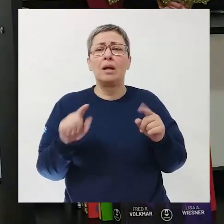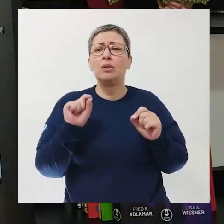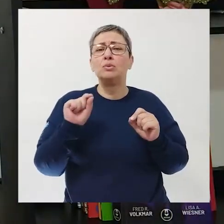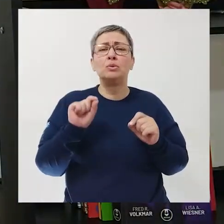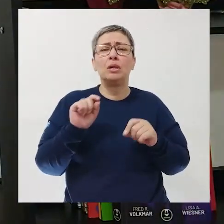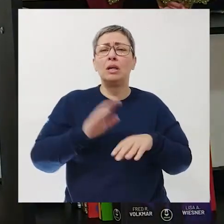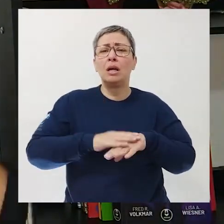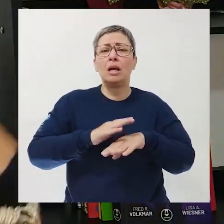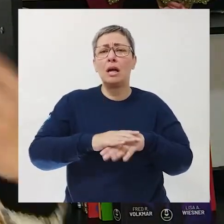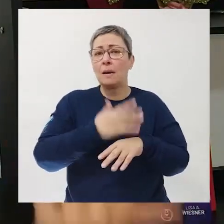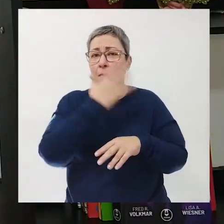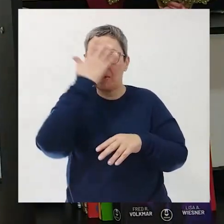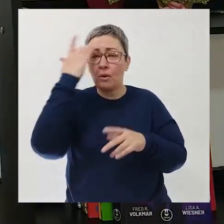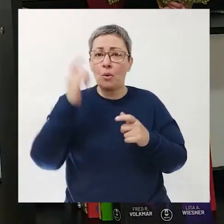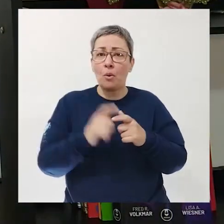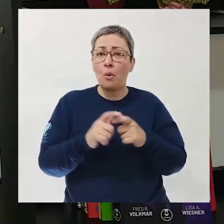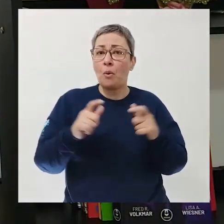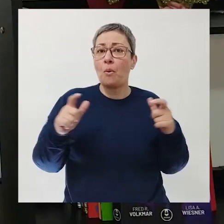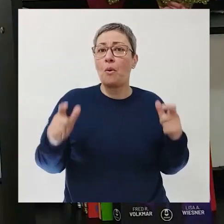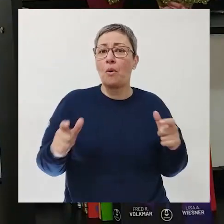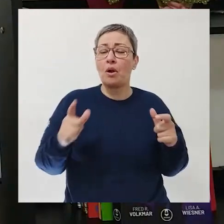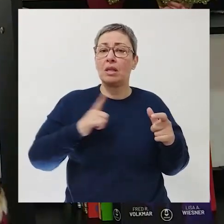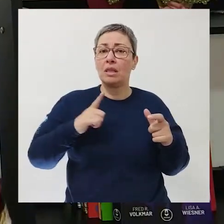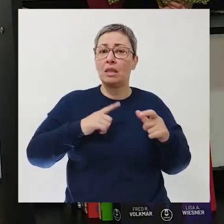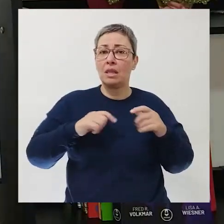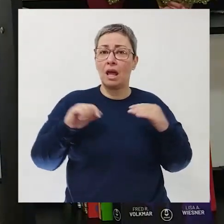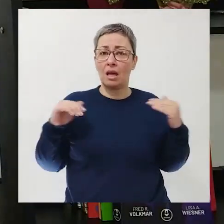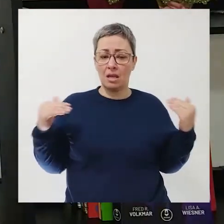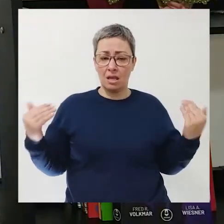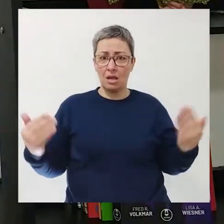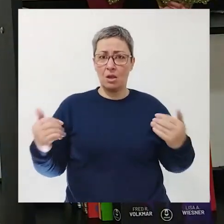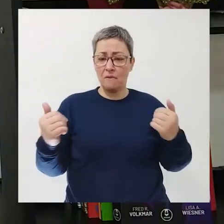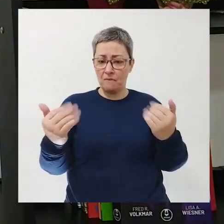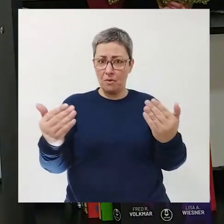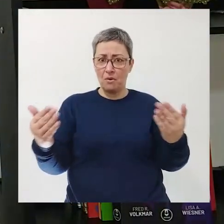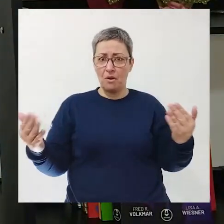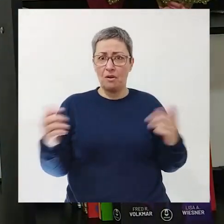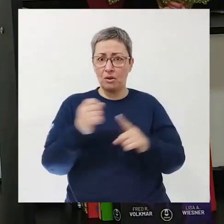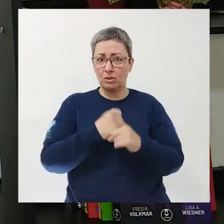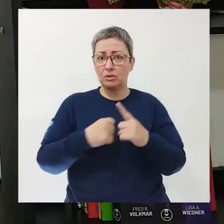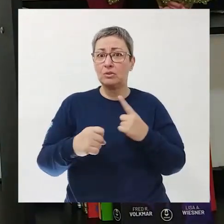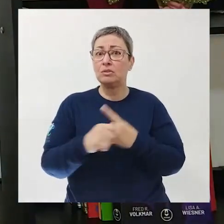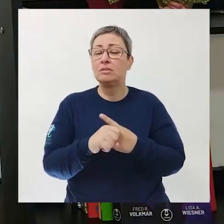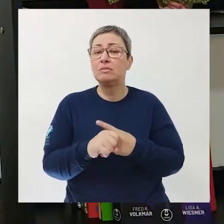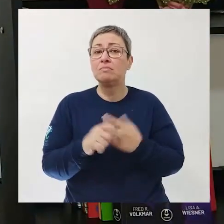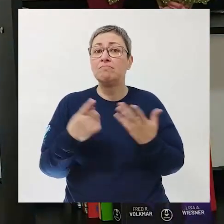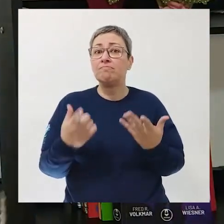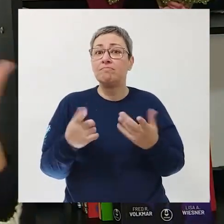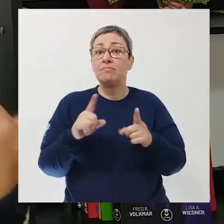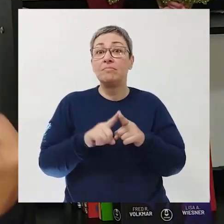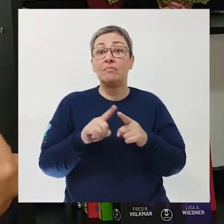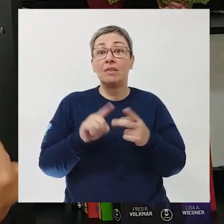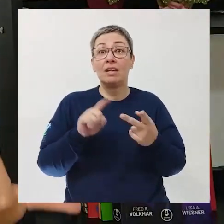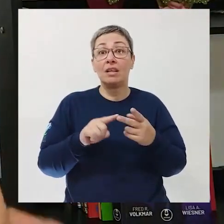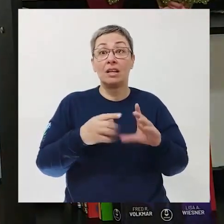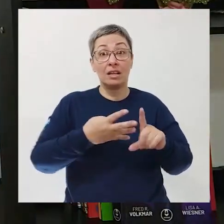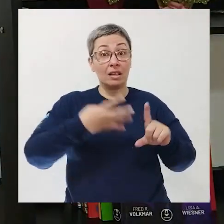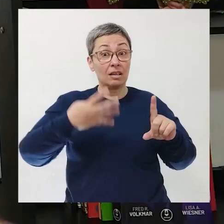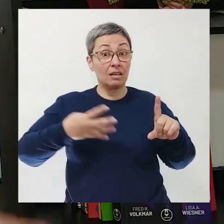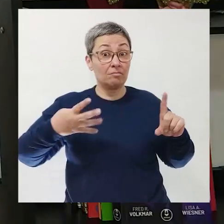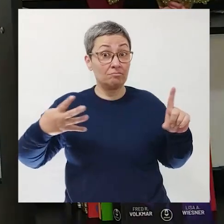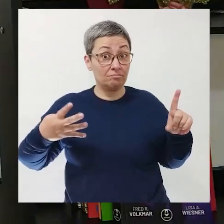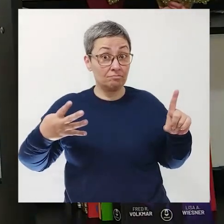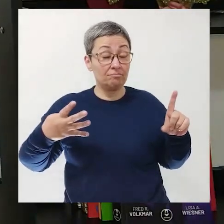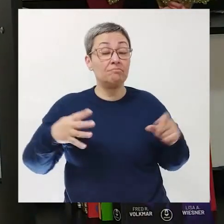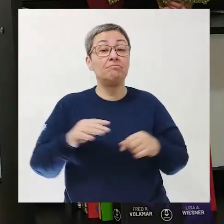são as pessoas que na sua maioria estão à margem desses grupos sociais? Bom, os